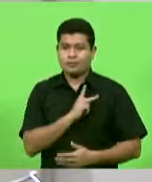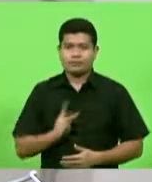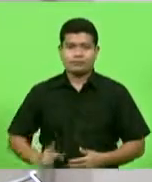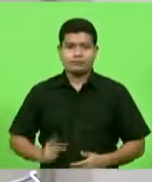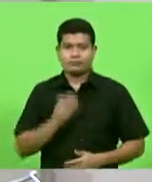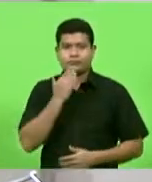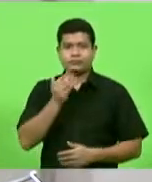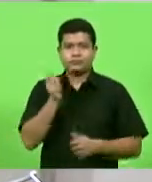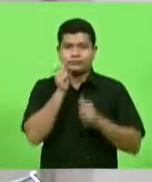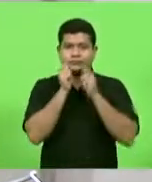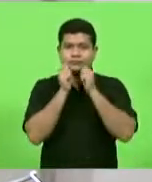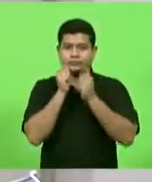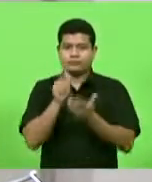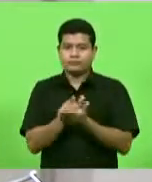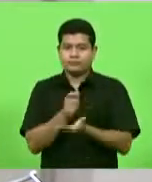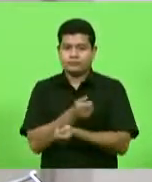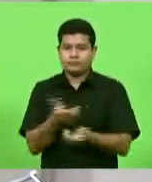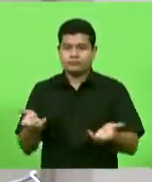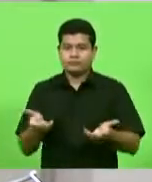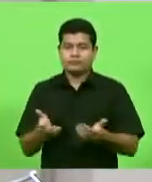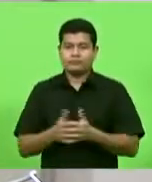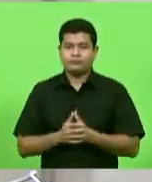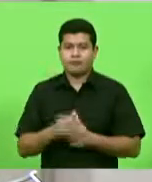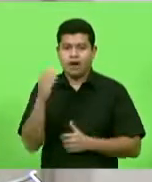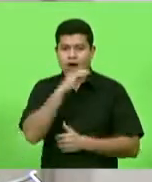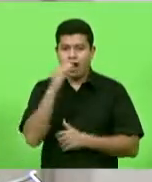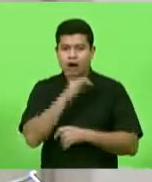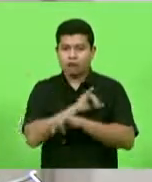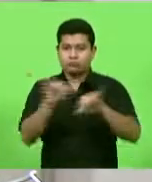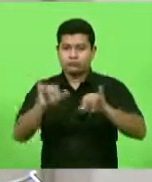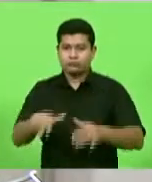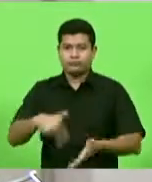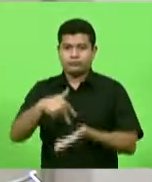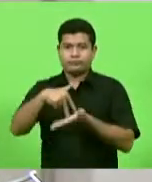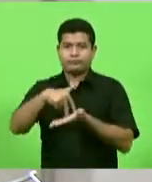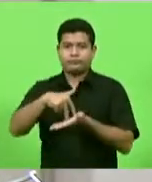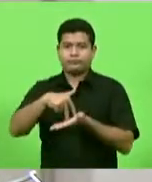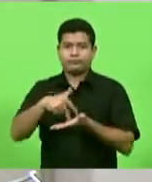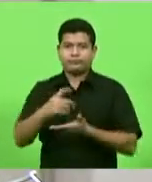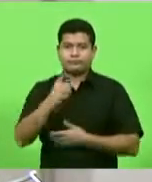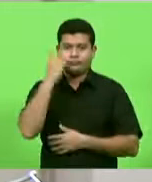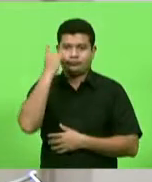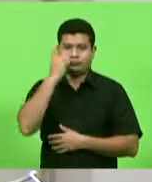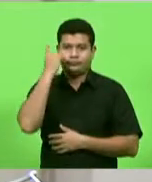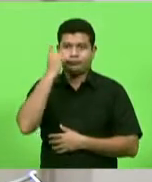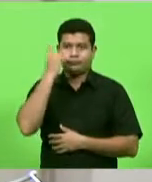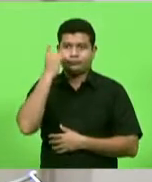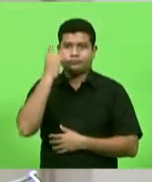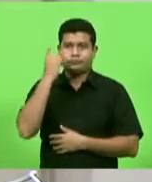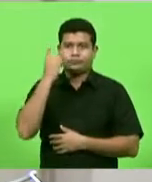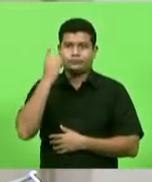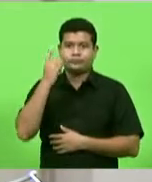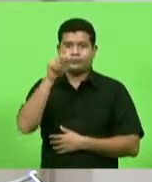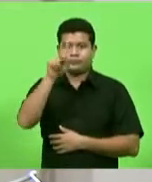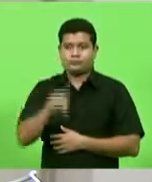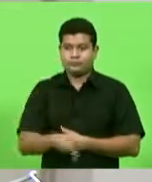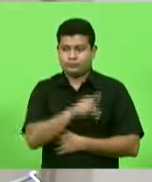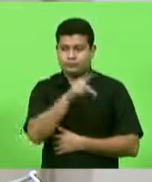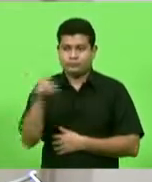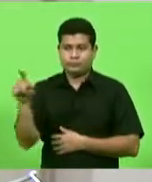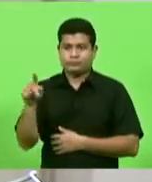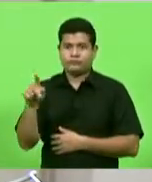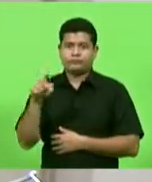presidente solicitou que se procedesse à distribuição. Breves comunicações. Fizeram uso da palavra os senhores deputados. Padre Pedro